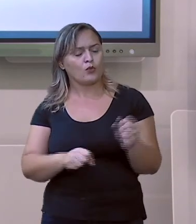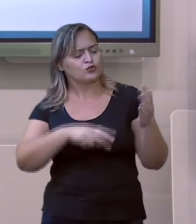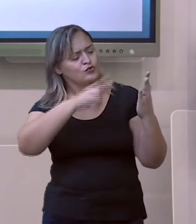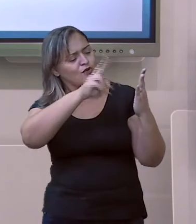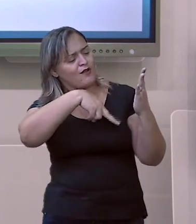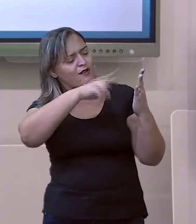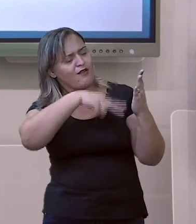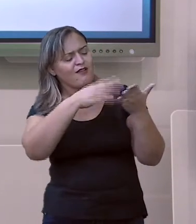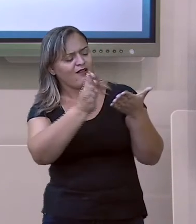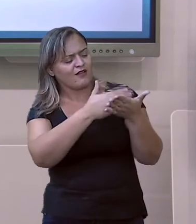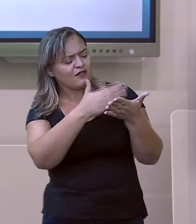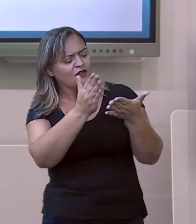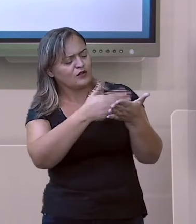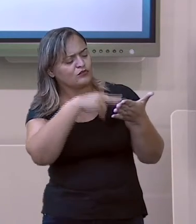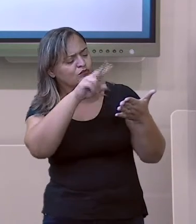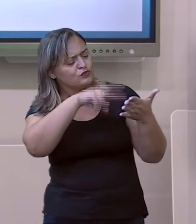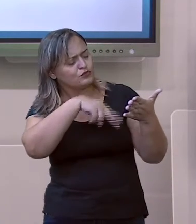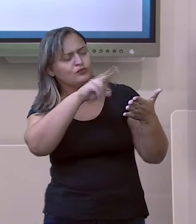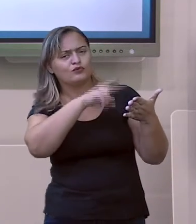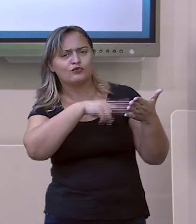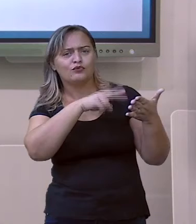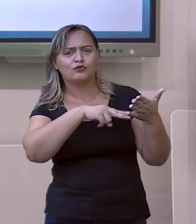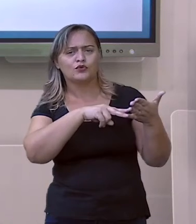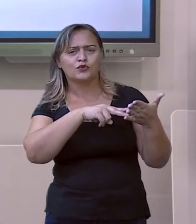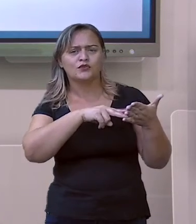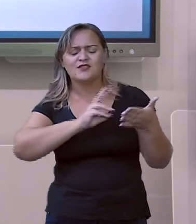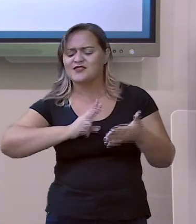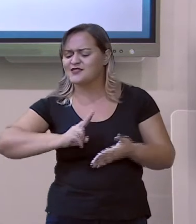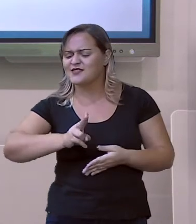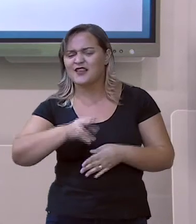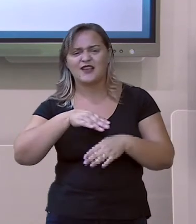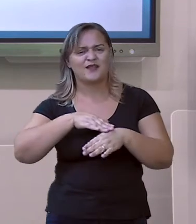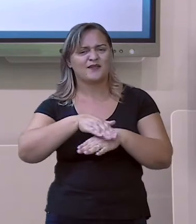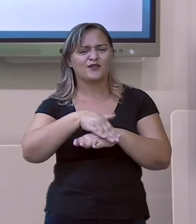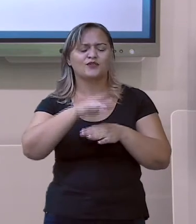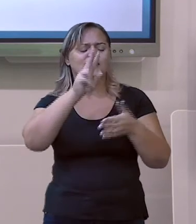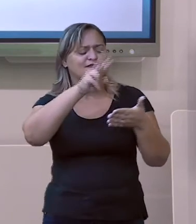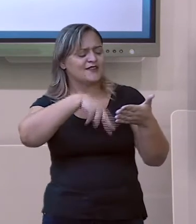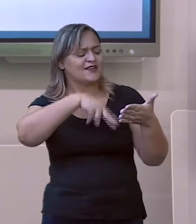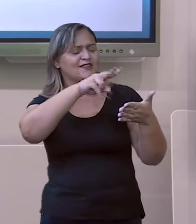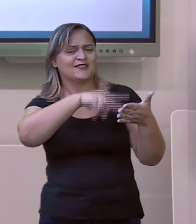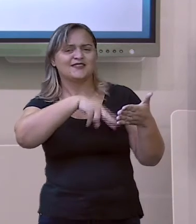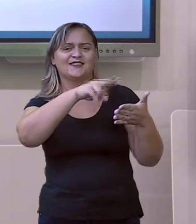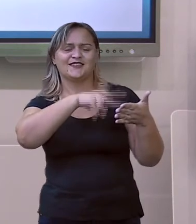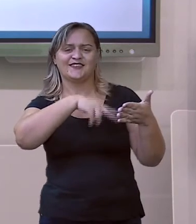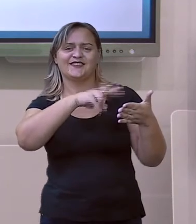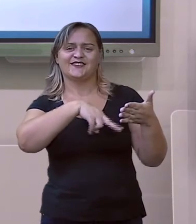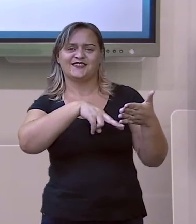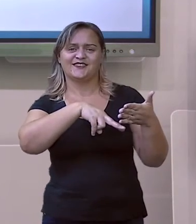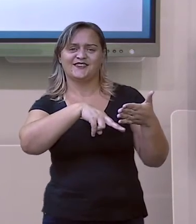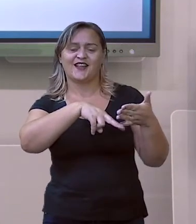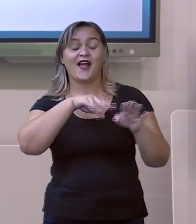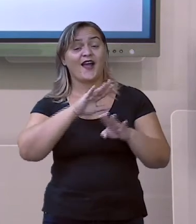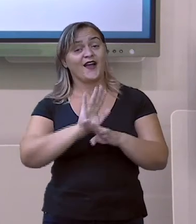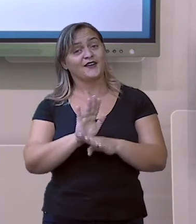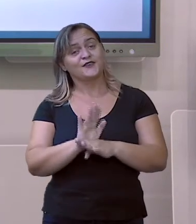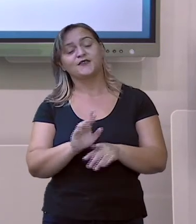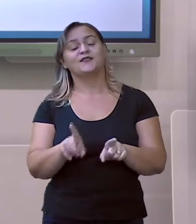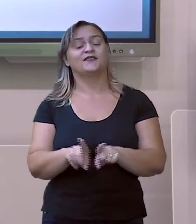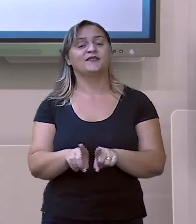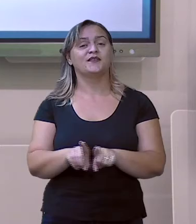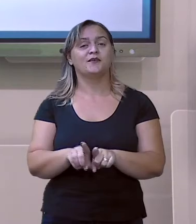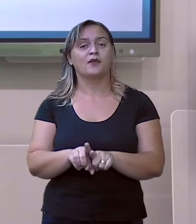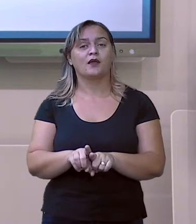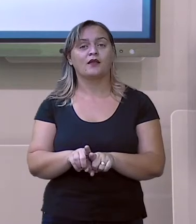noites. Ler tem tantos benefícios que é simplesmente impossível dar errado. Isso vai ajudar a criança a